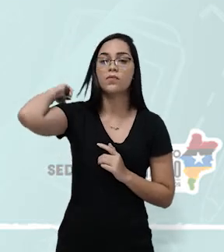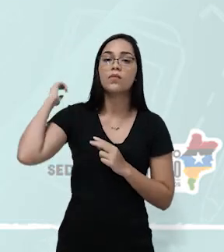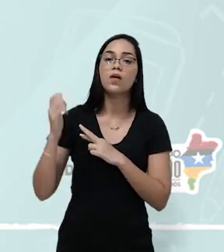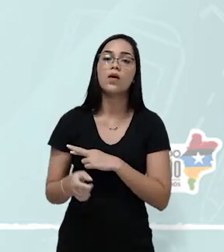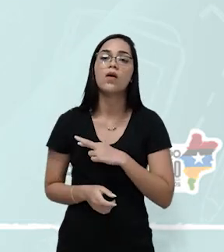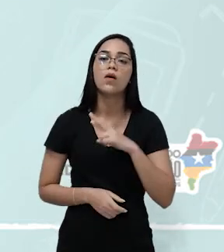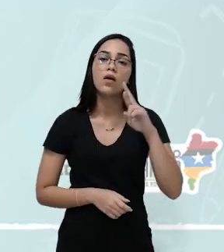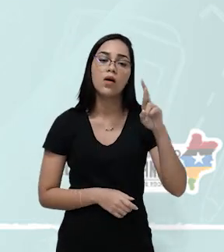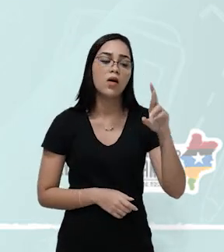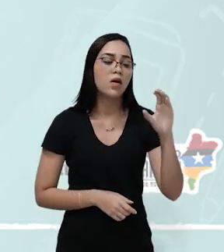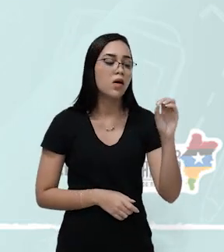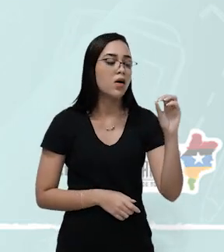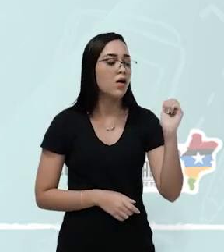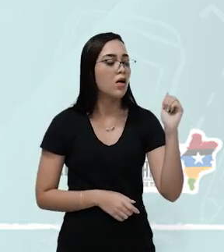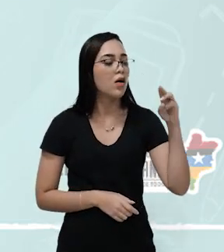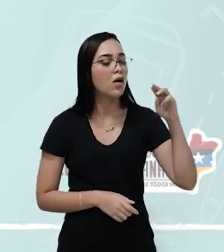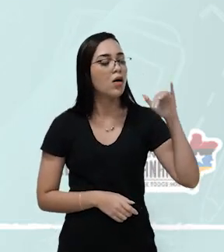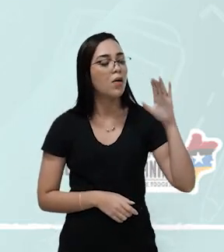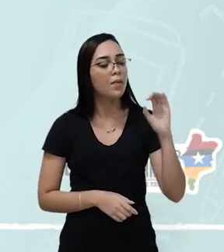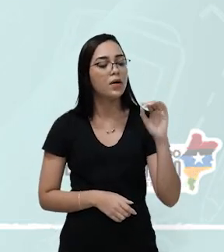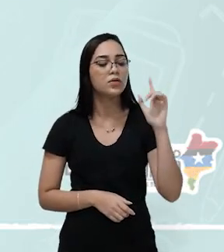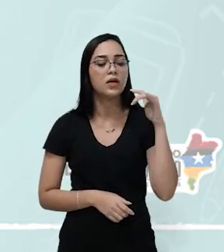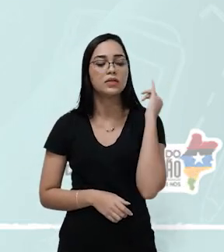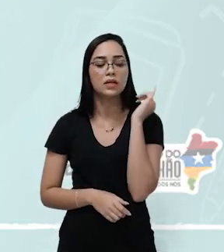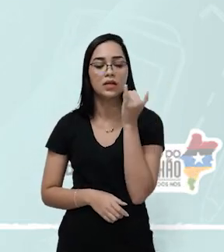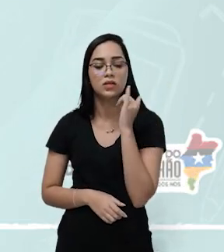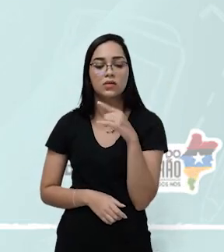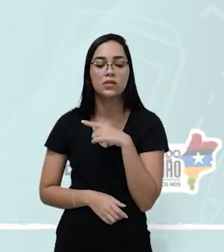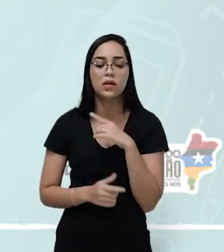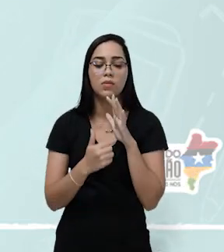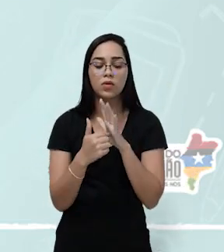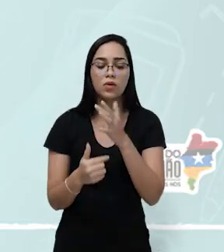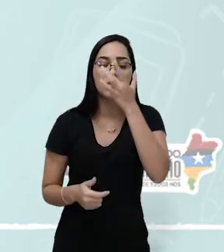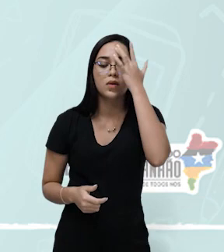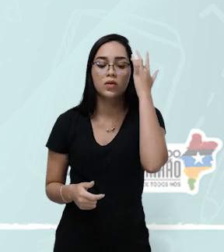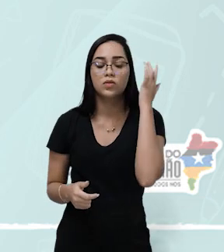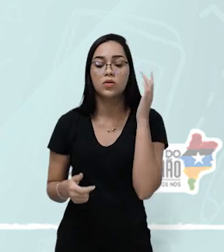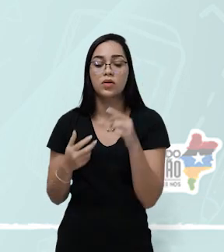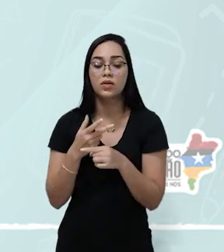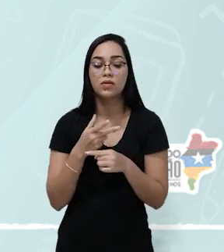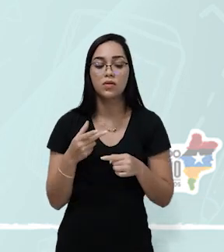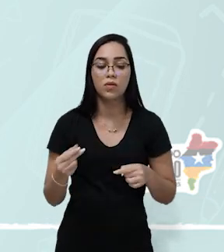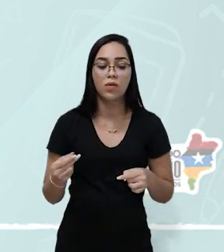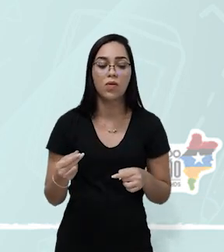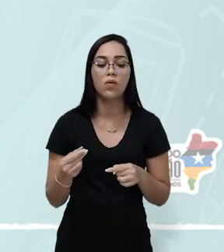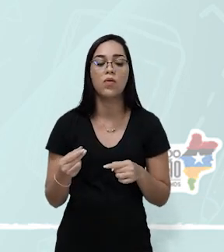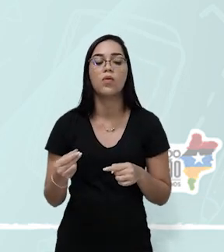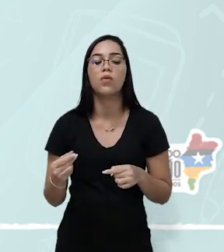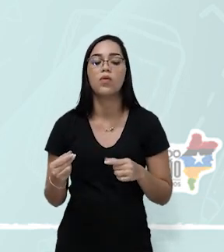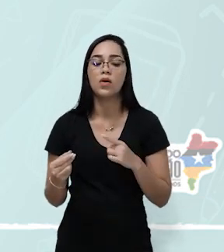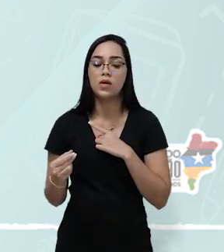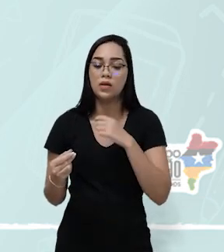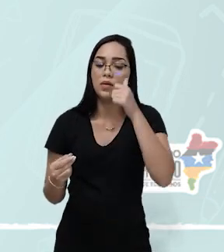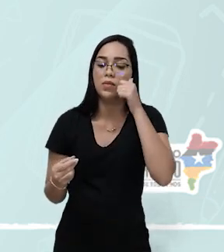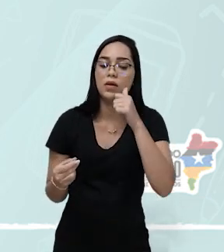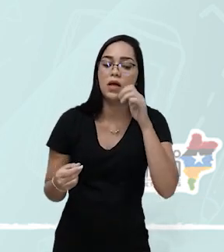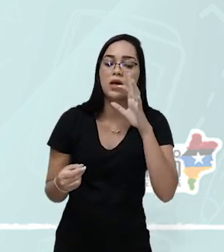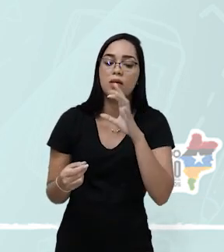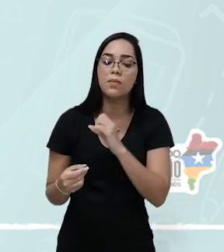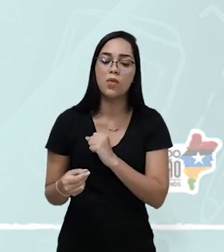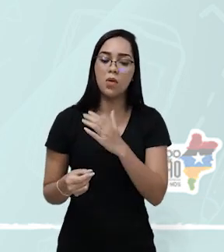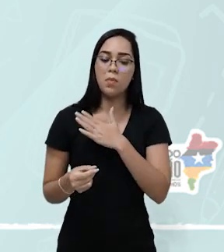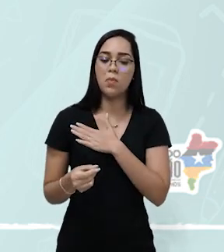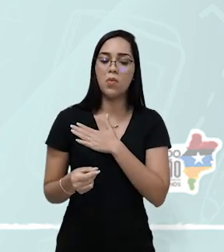Romance romântico são as narrativas que destacam a figura do herói, cavalheirismo,